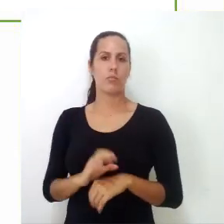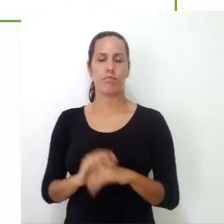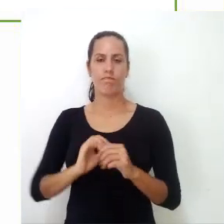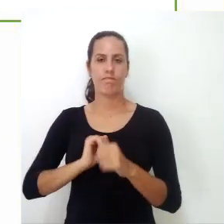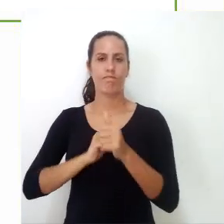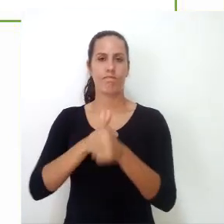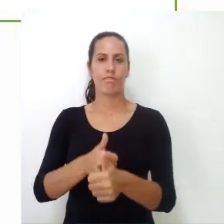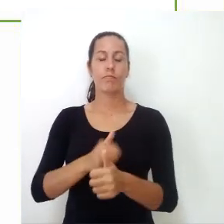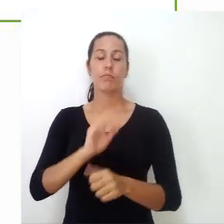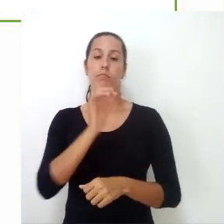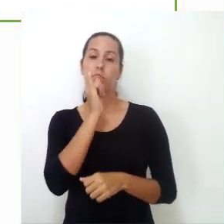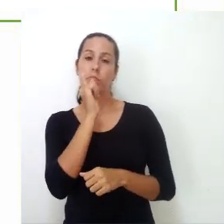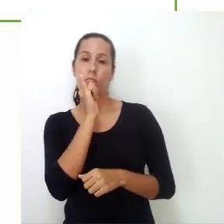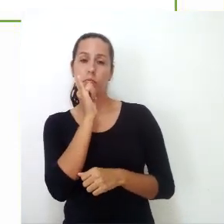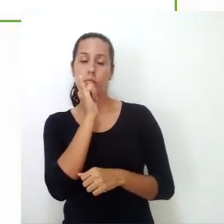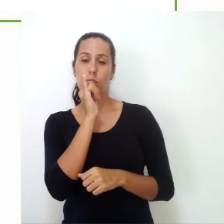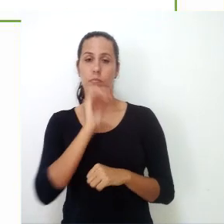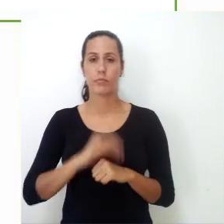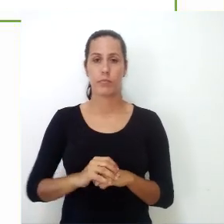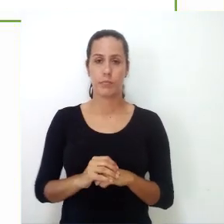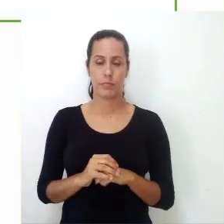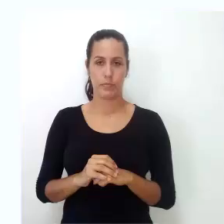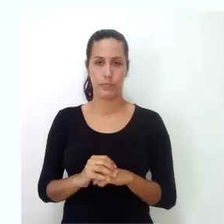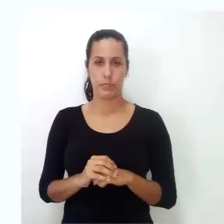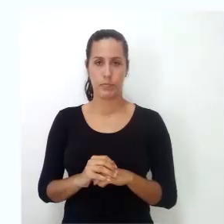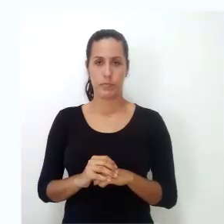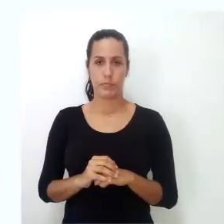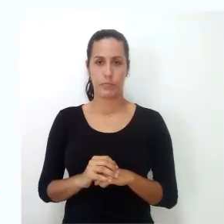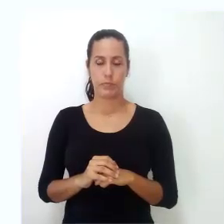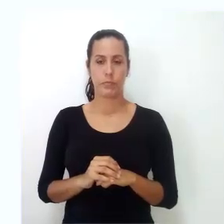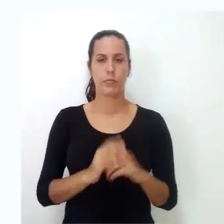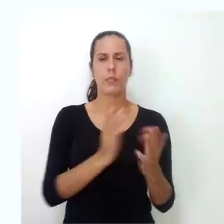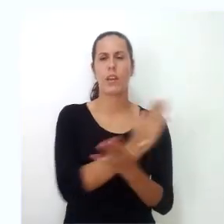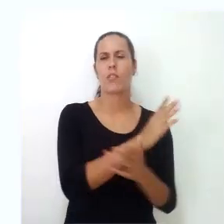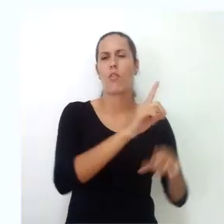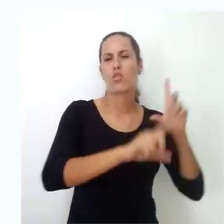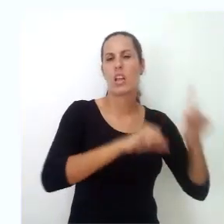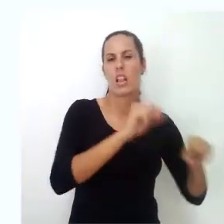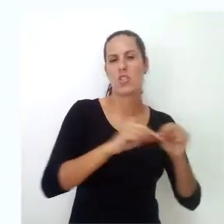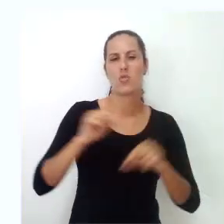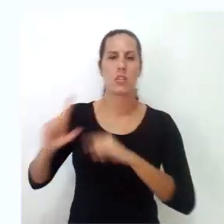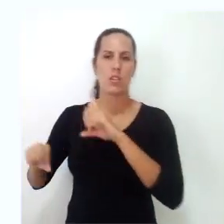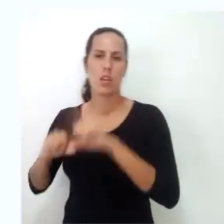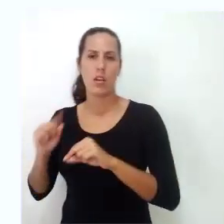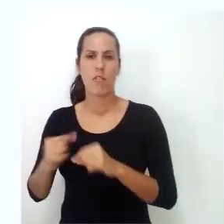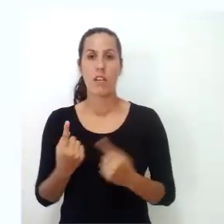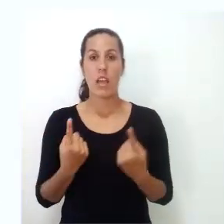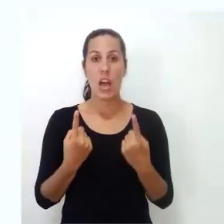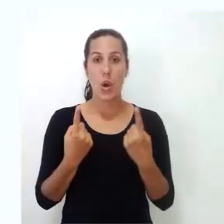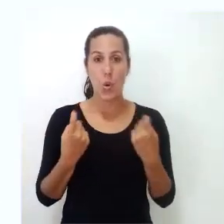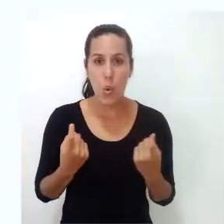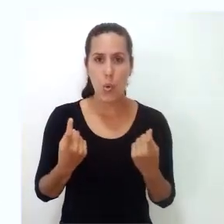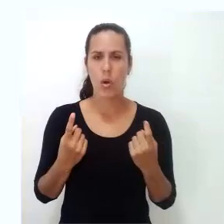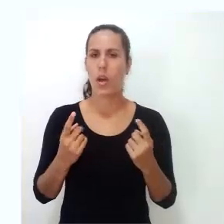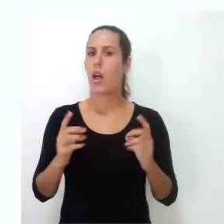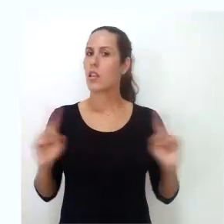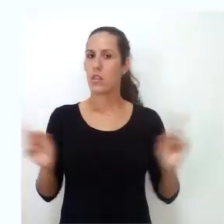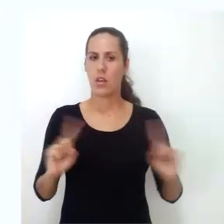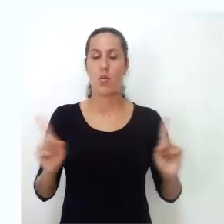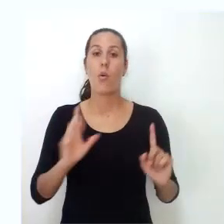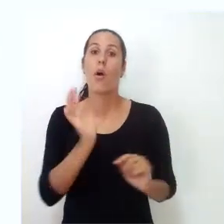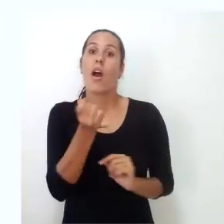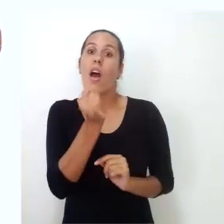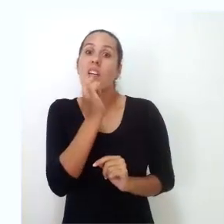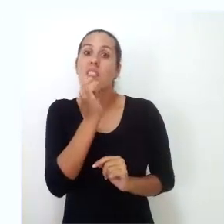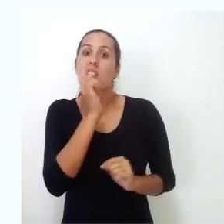de textos normativos e legais. Separei alguns. Lembrar sempre, não são os únicos, são exemplos,